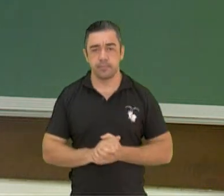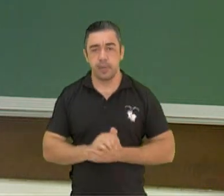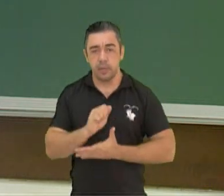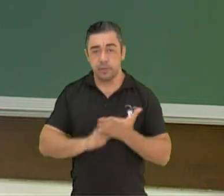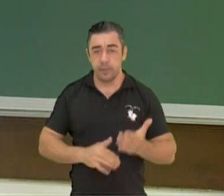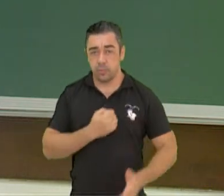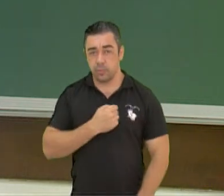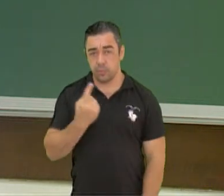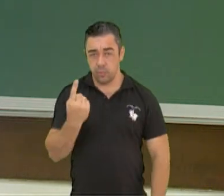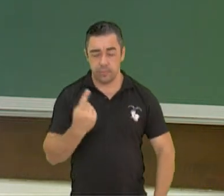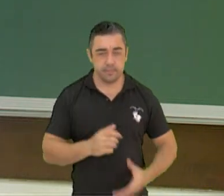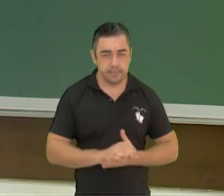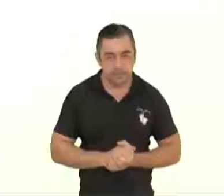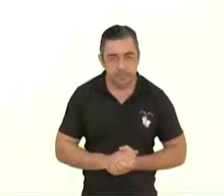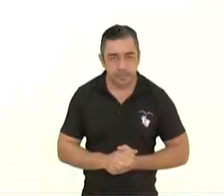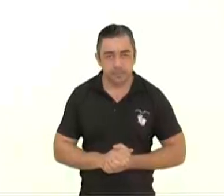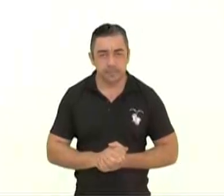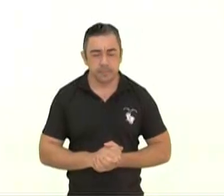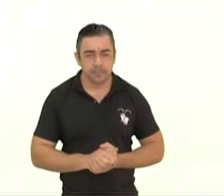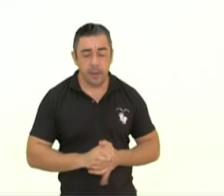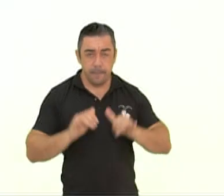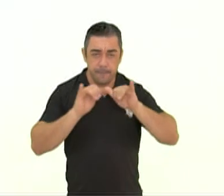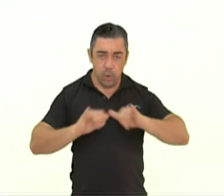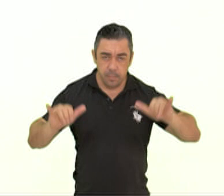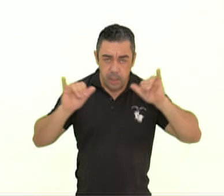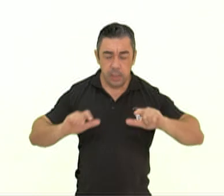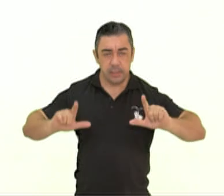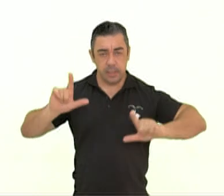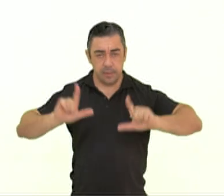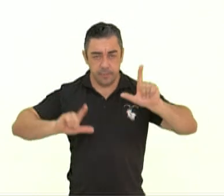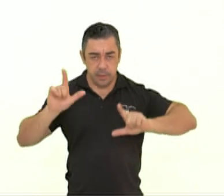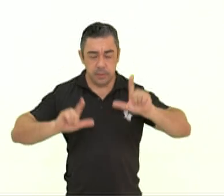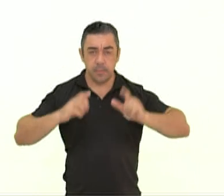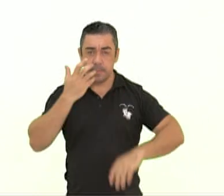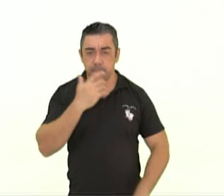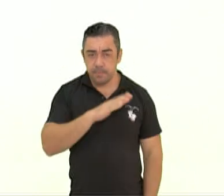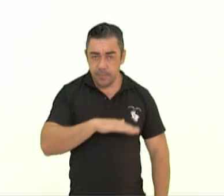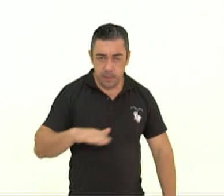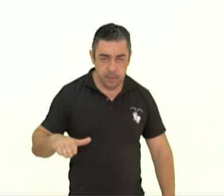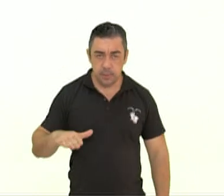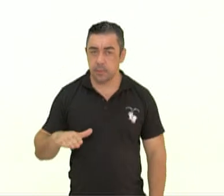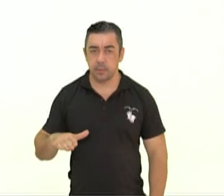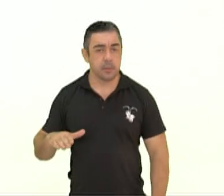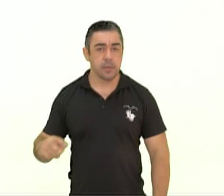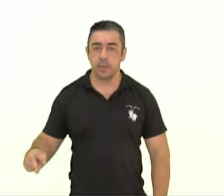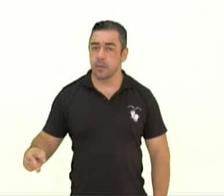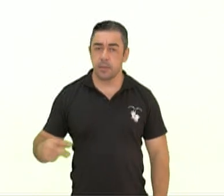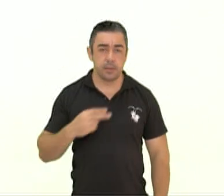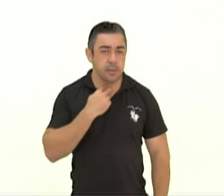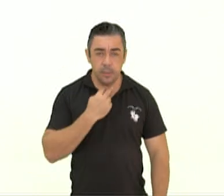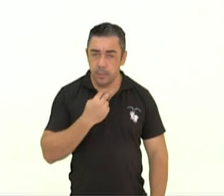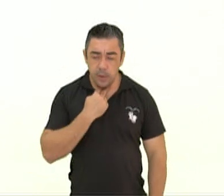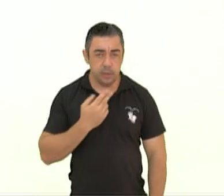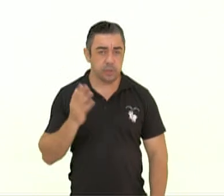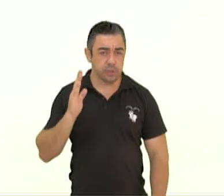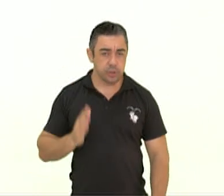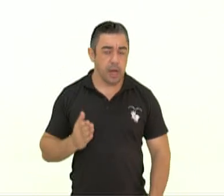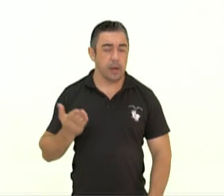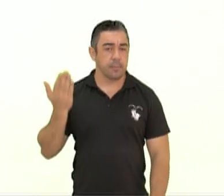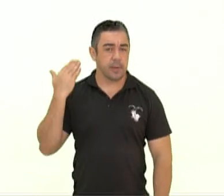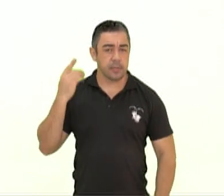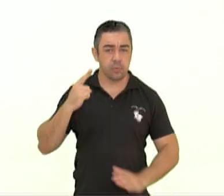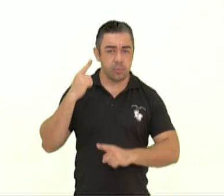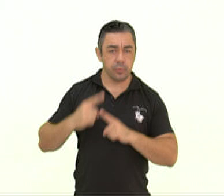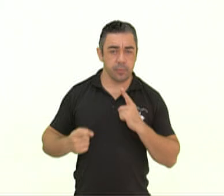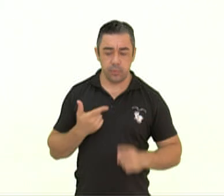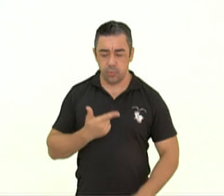Atividade 1. Vamos lá, então. Propagandas na TV para crianças não são mais permitidas desde